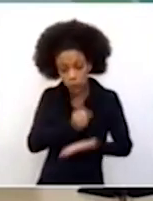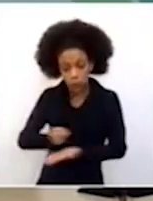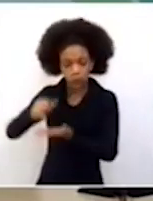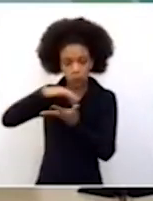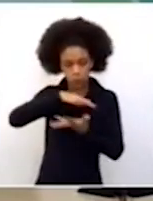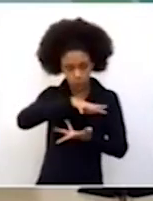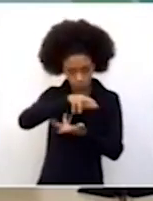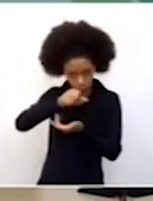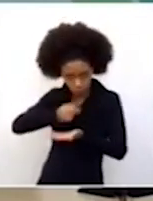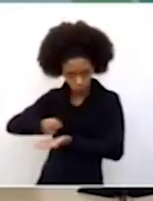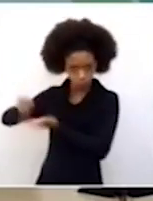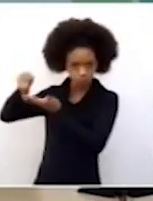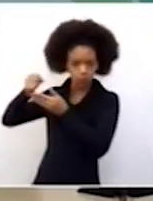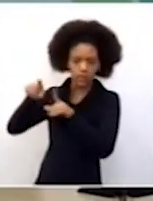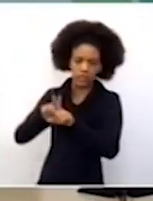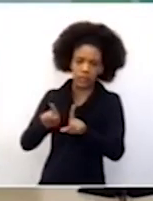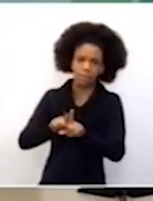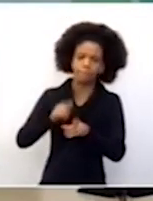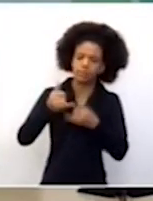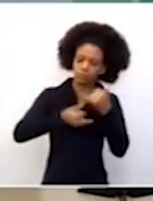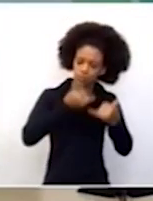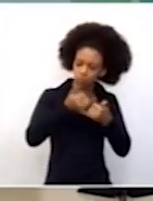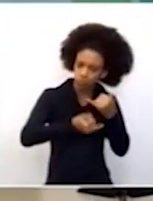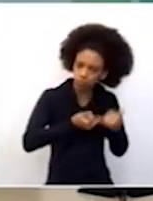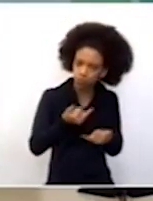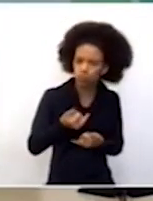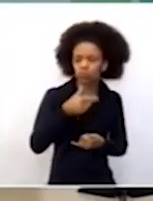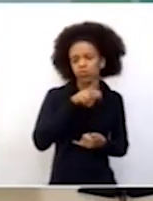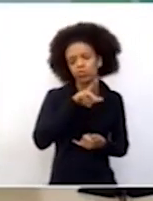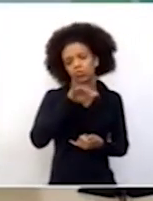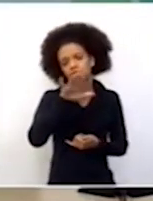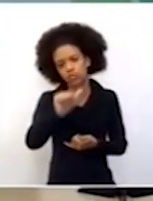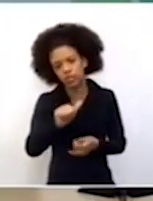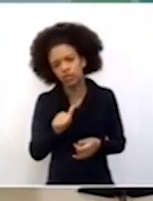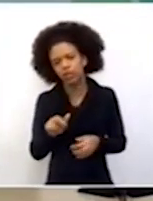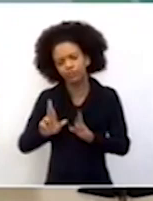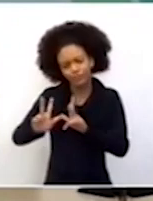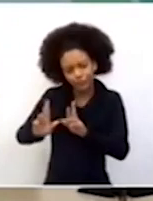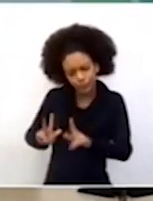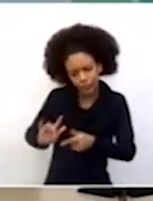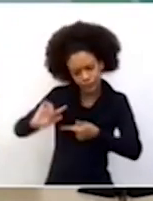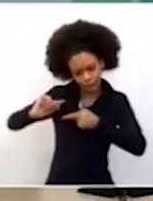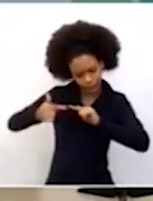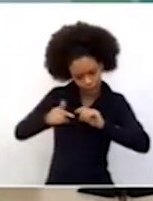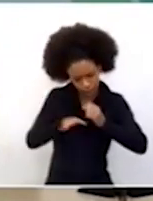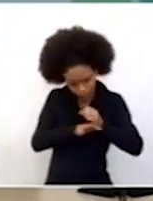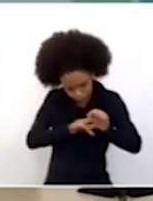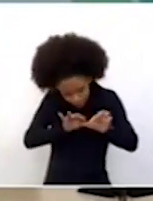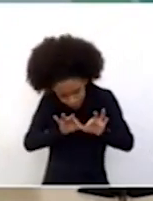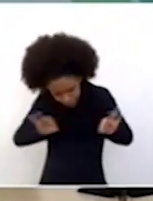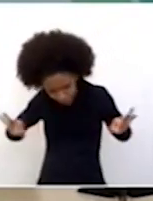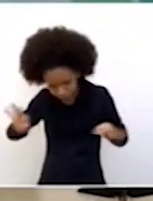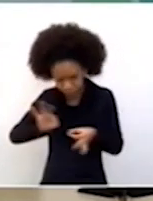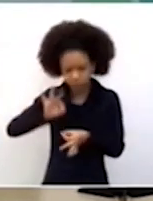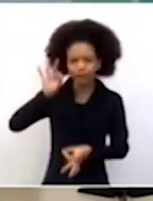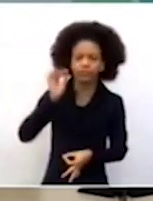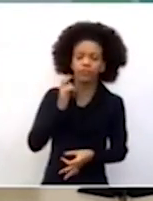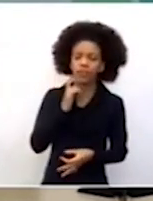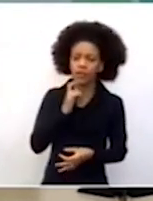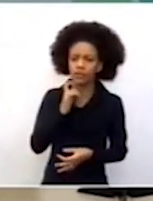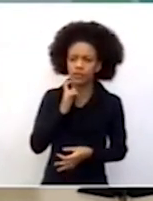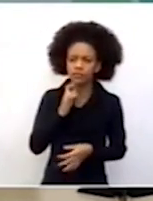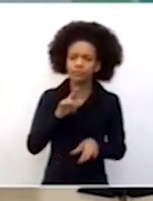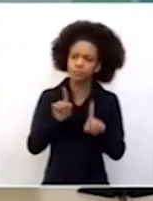criatividade, do lúdico, das diferenças entre os sólidos e figuras planas, da planificação